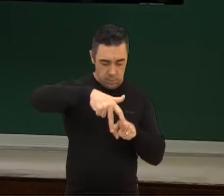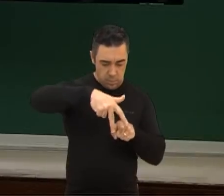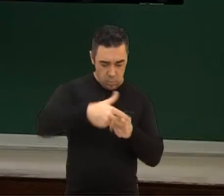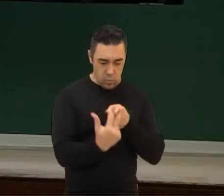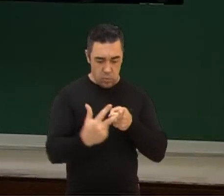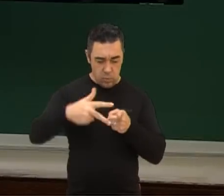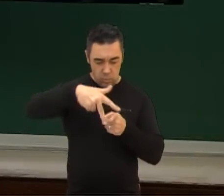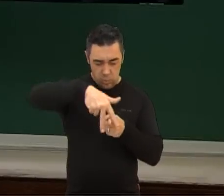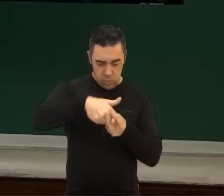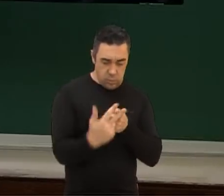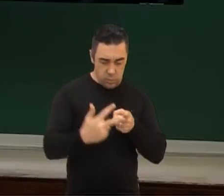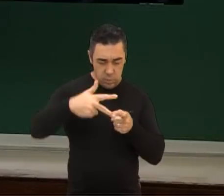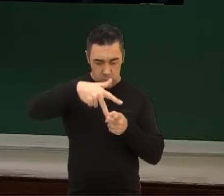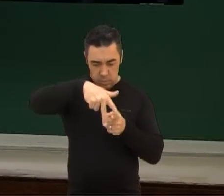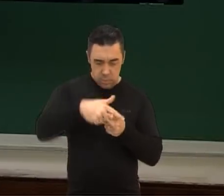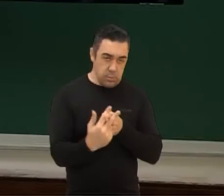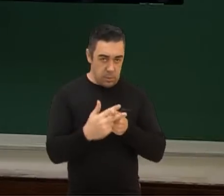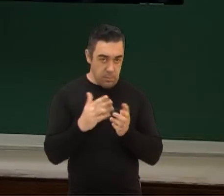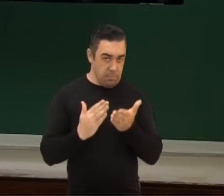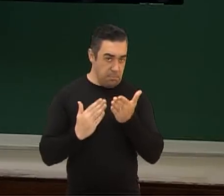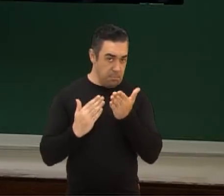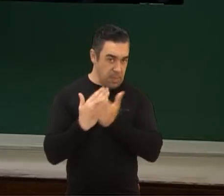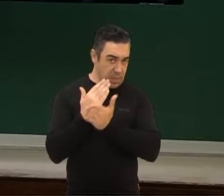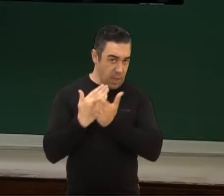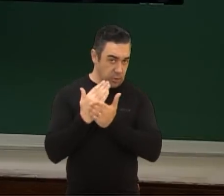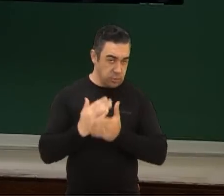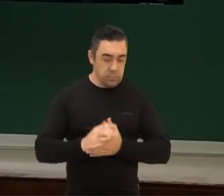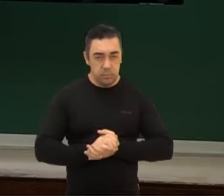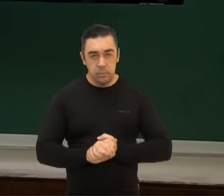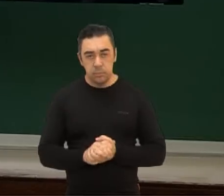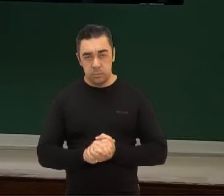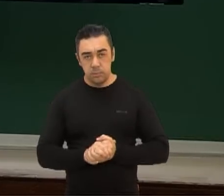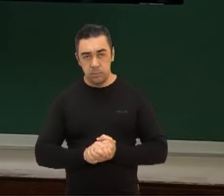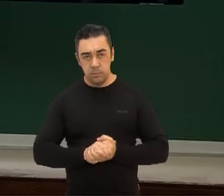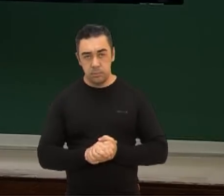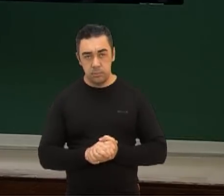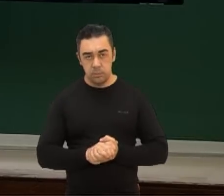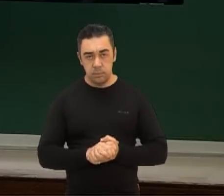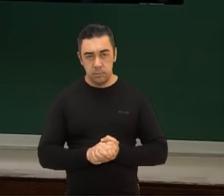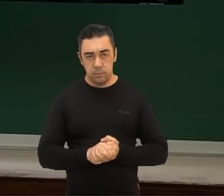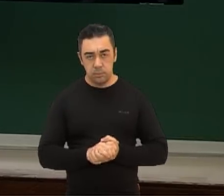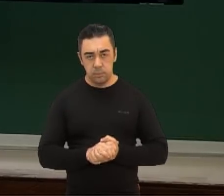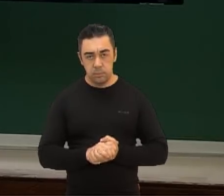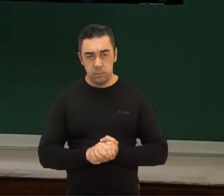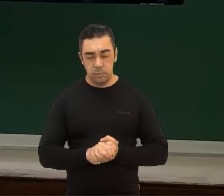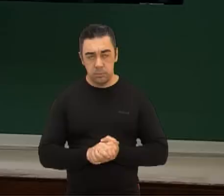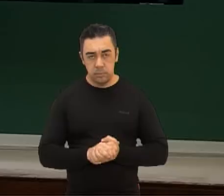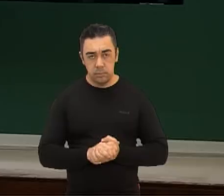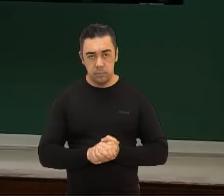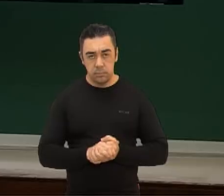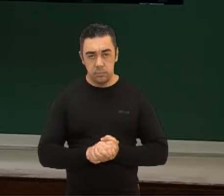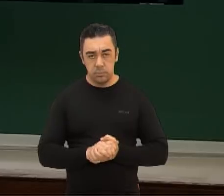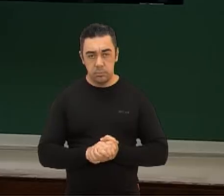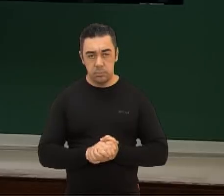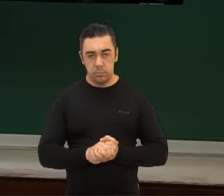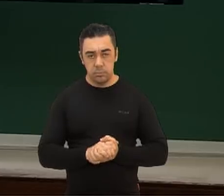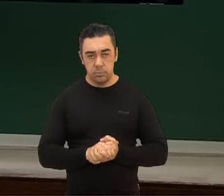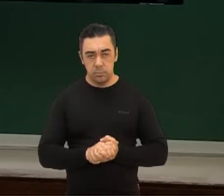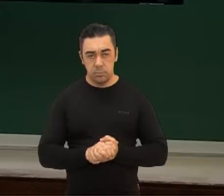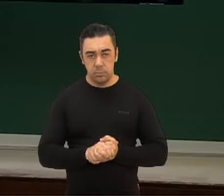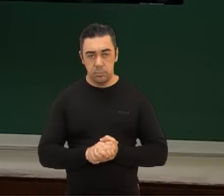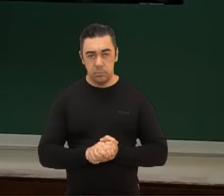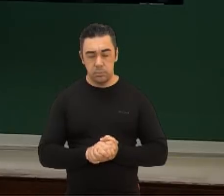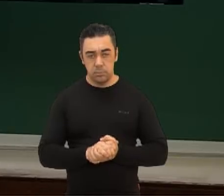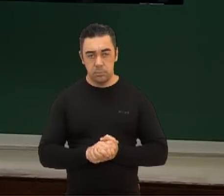esse parafuso dar meia volta. 3 giros no caso, né? Tem que dar 3 giros para dar meia